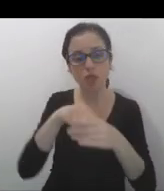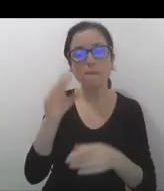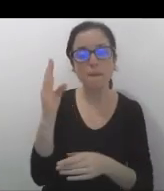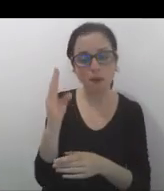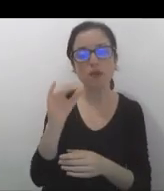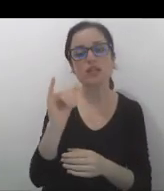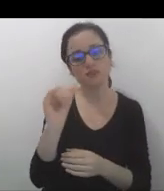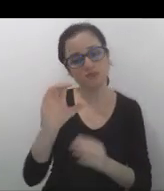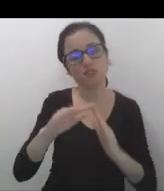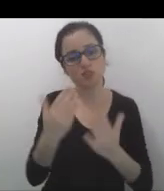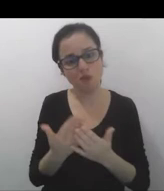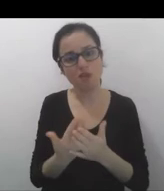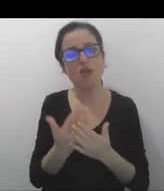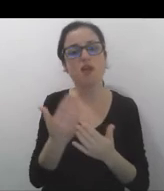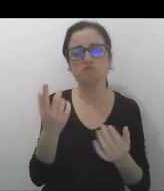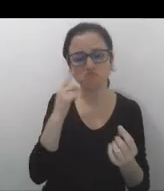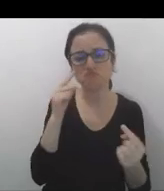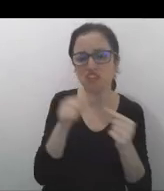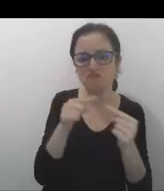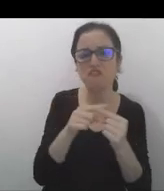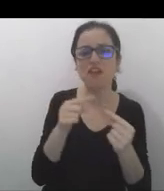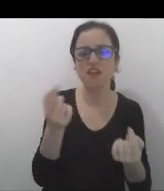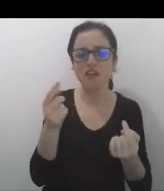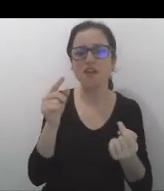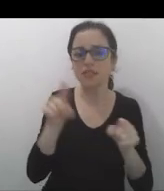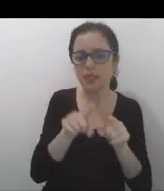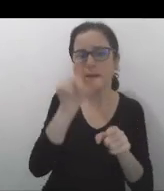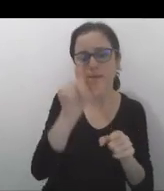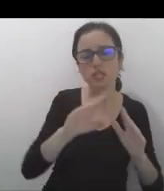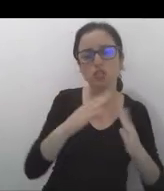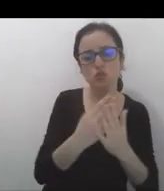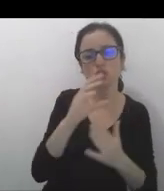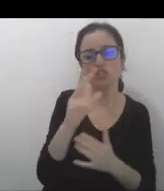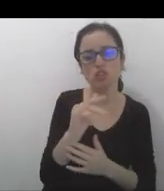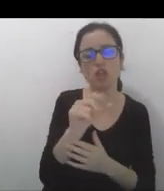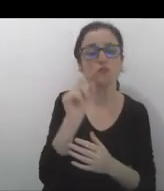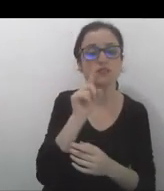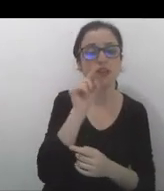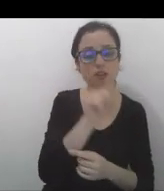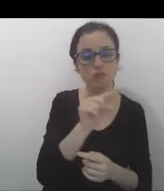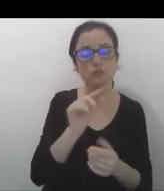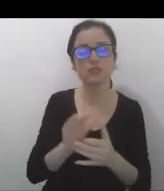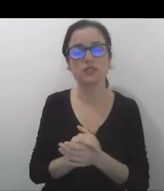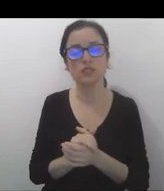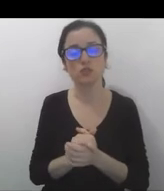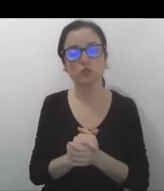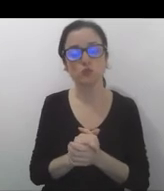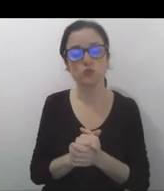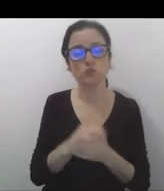e do currículo da Bauhaus no IAC. E isso, a meu ver, está aqui também, né? Está aqui